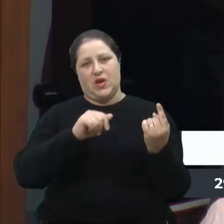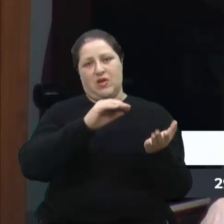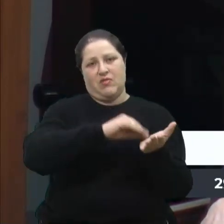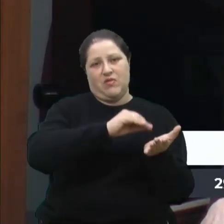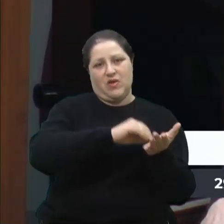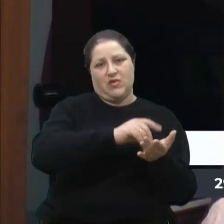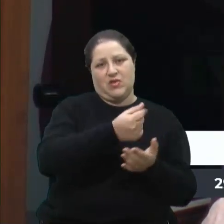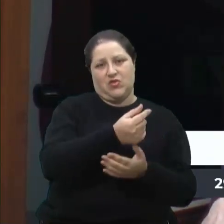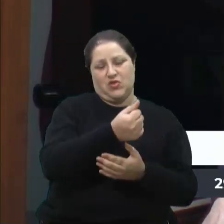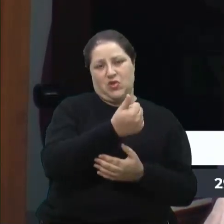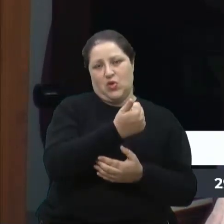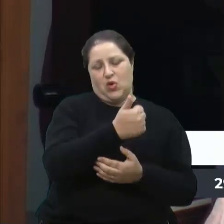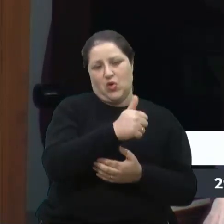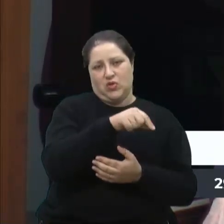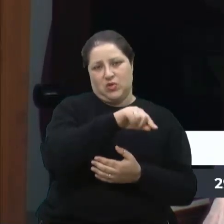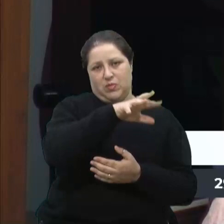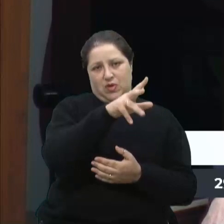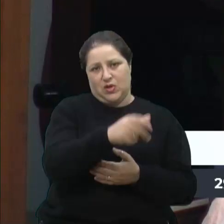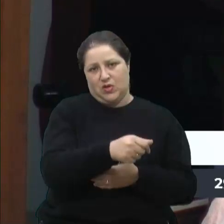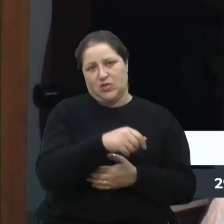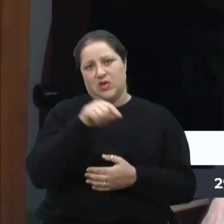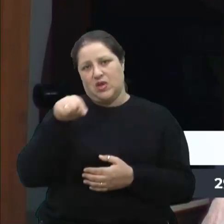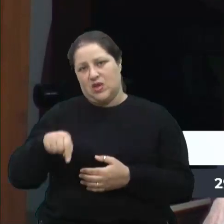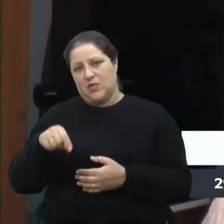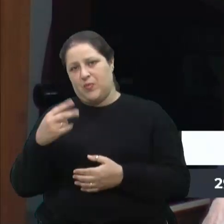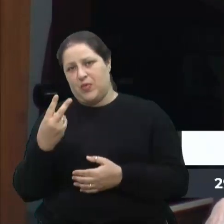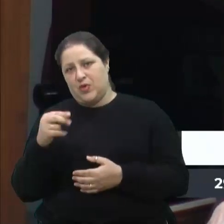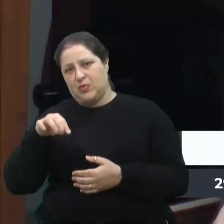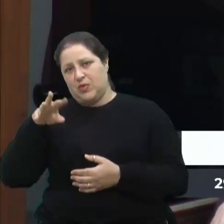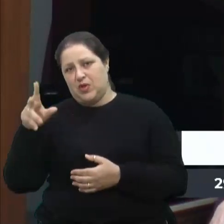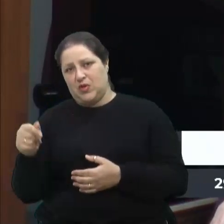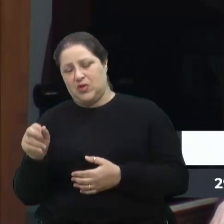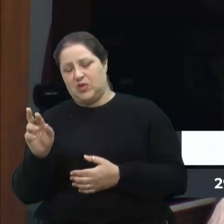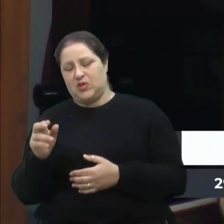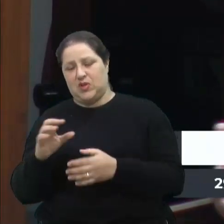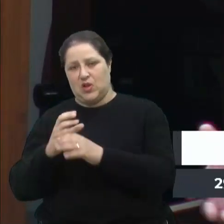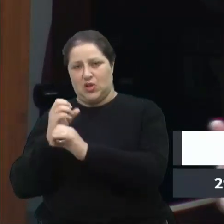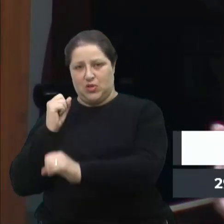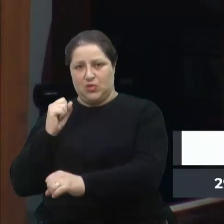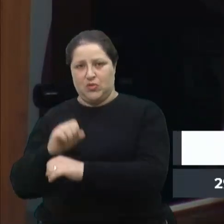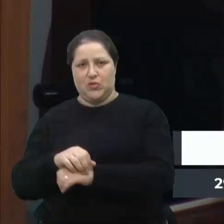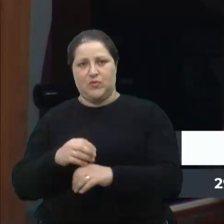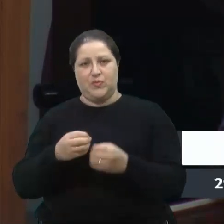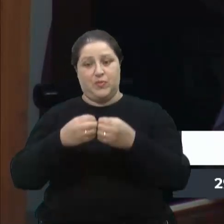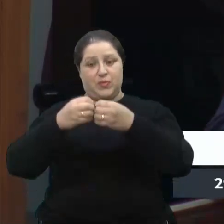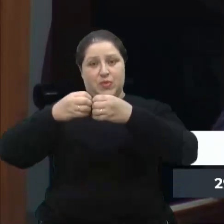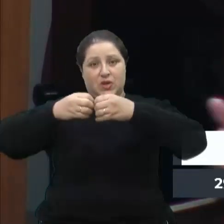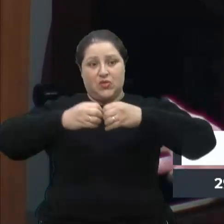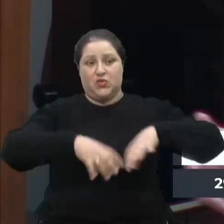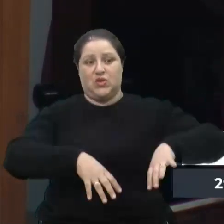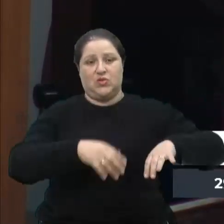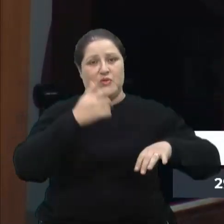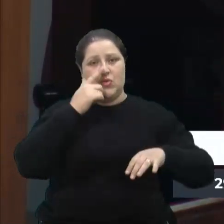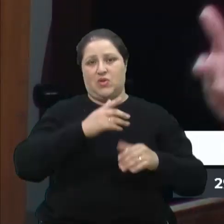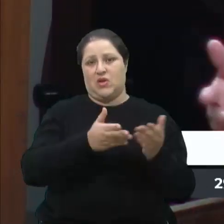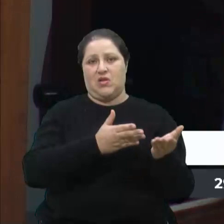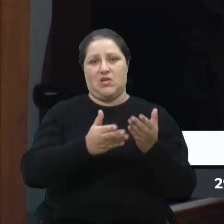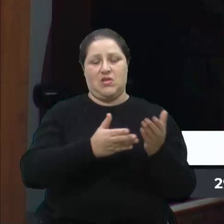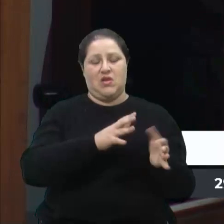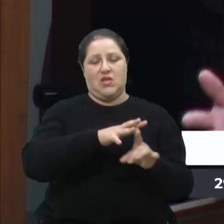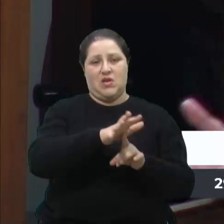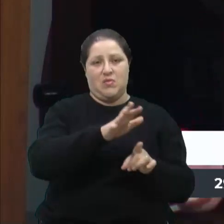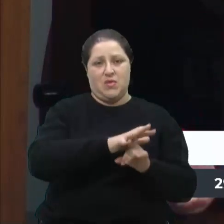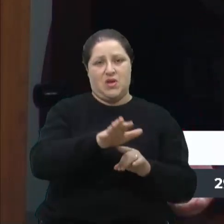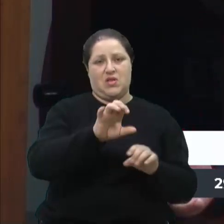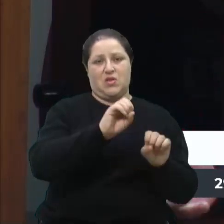de prejuízo e a outra dando 2 bilhões de lucro. Com prejuízo desse, não tem como atender a demanda de educação,